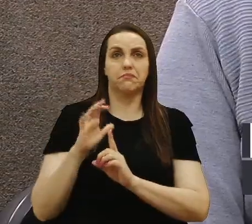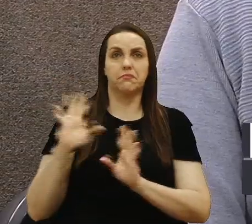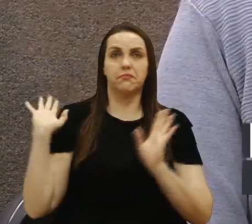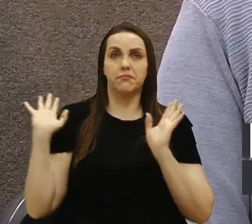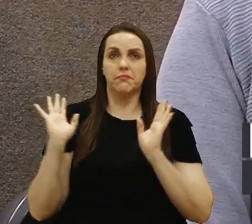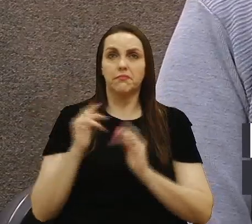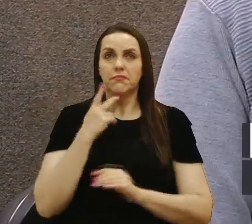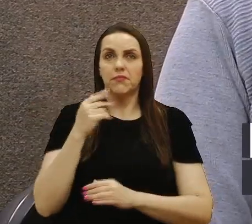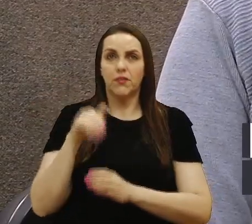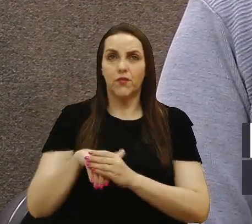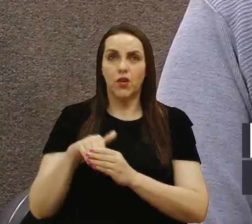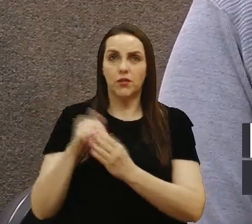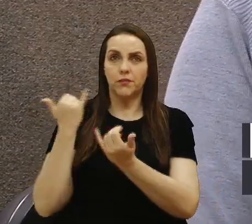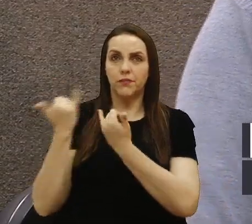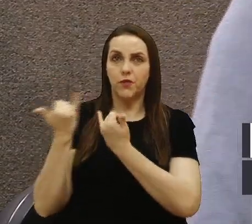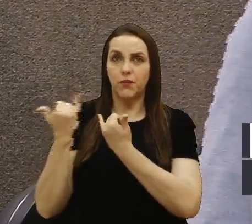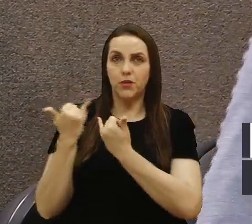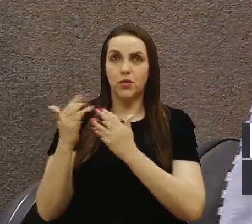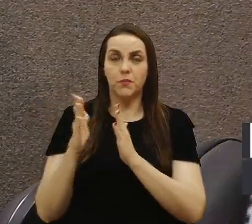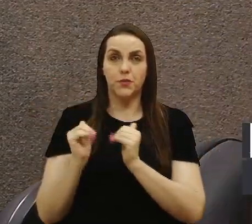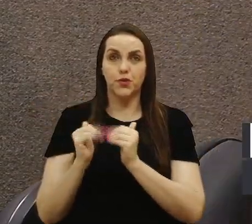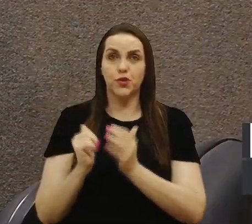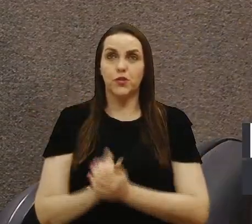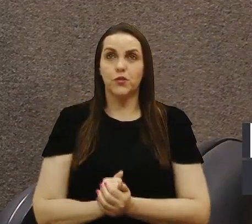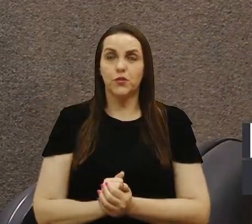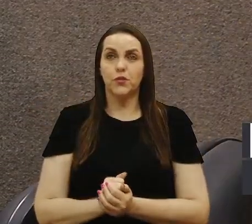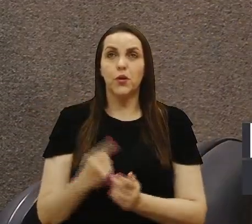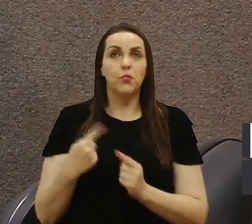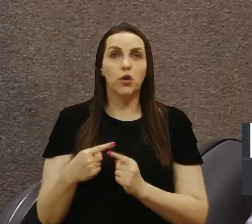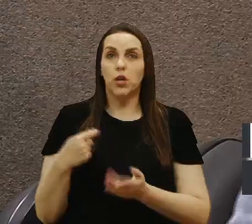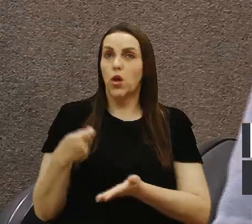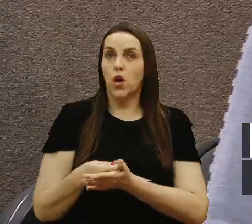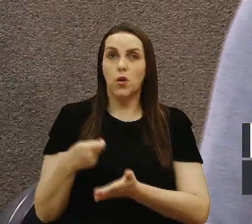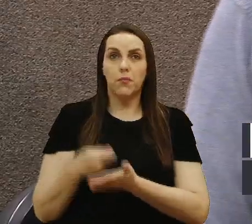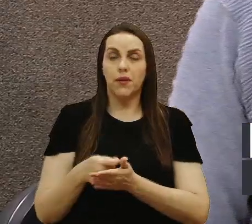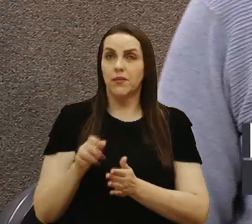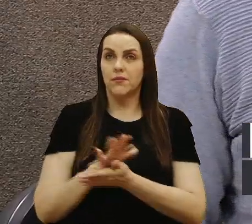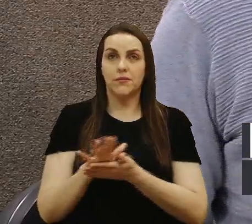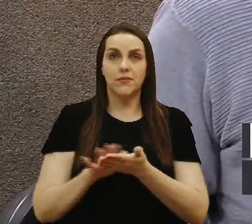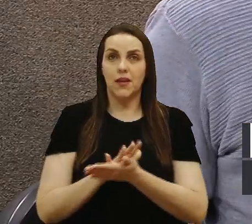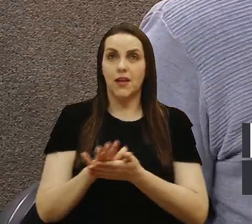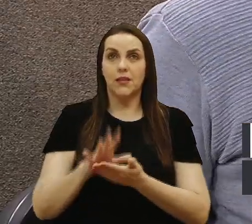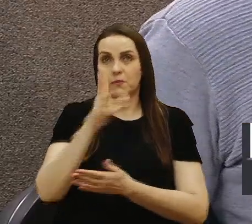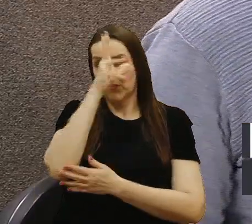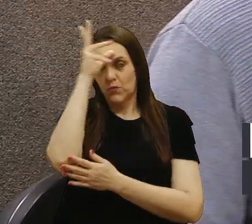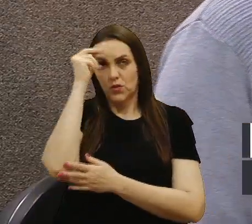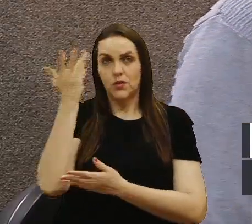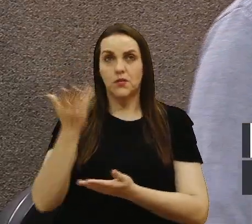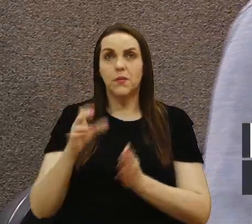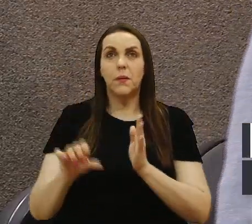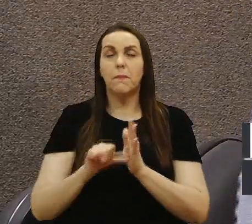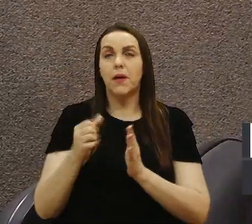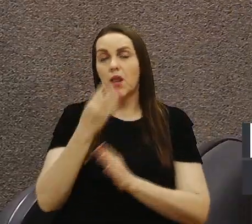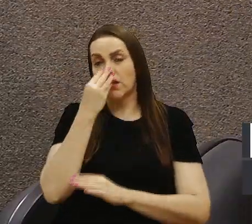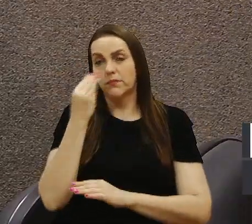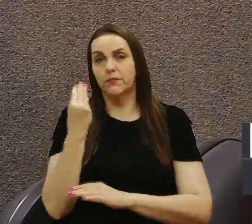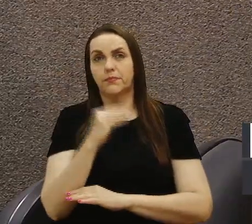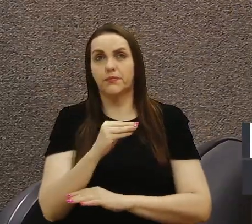informação. Sim, porque em não tinha obrigação nenhuma para o município. Foi a melhor rejeição que a gente